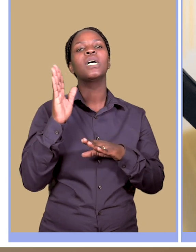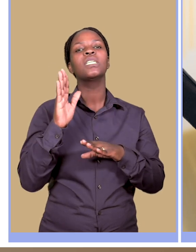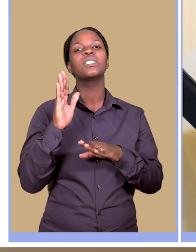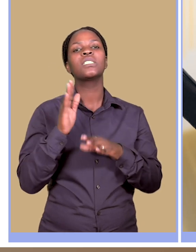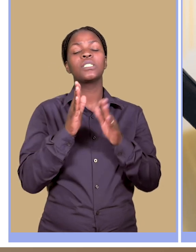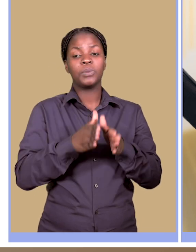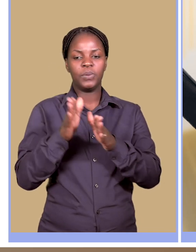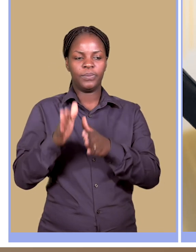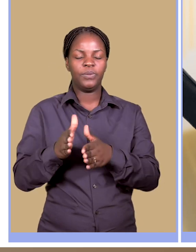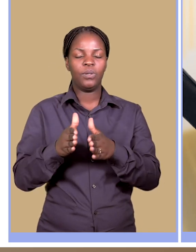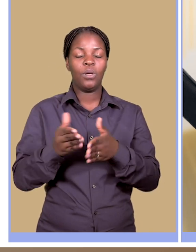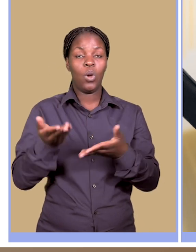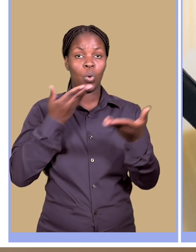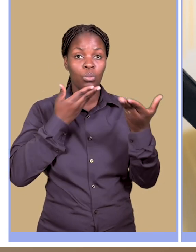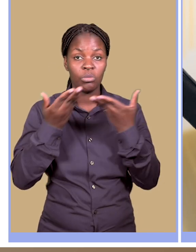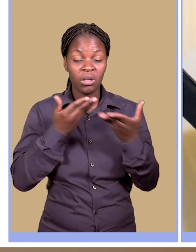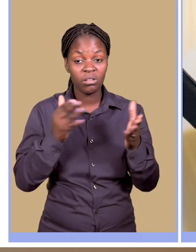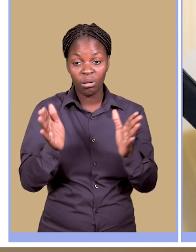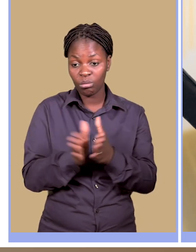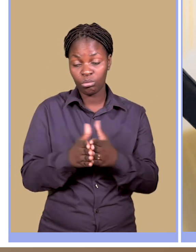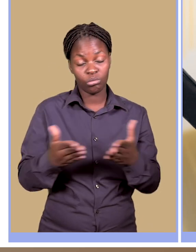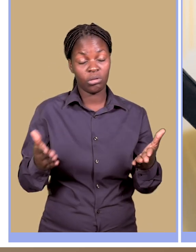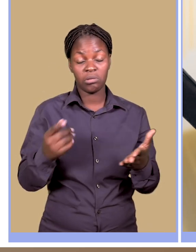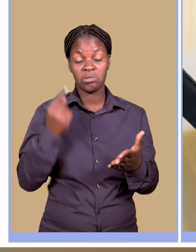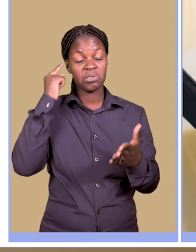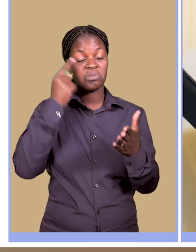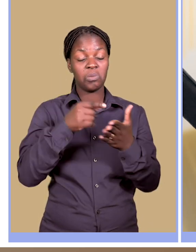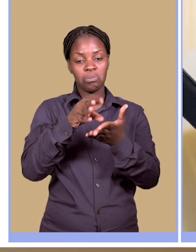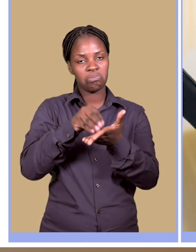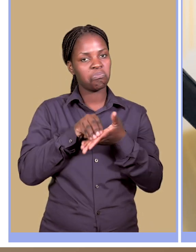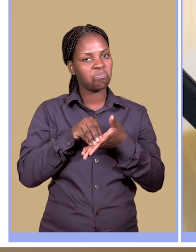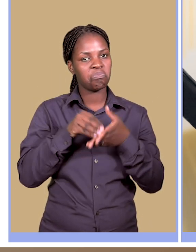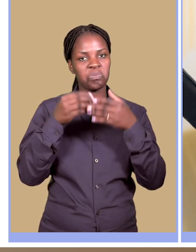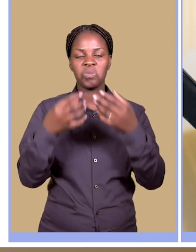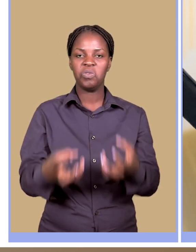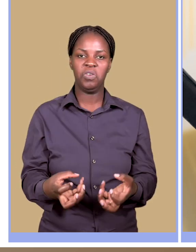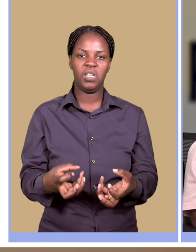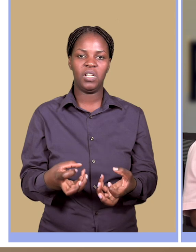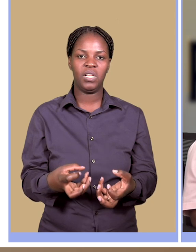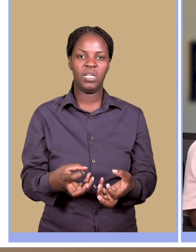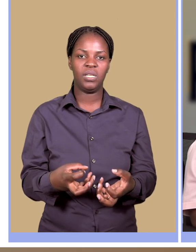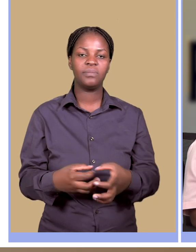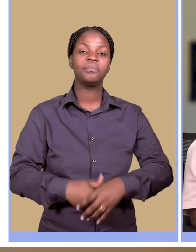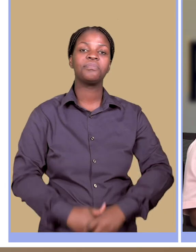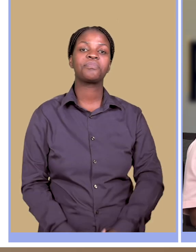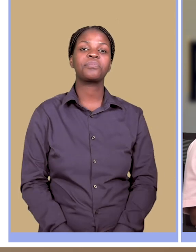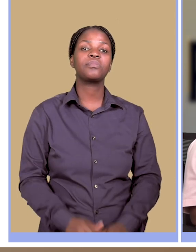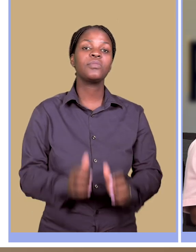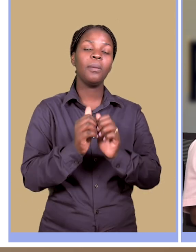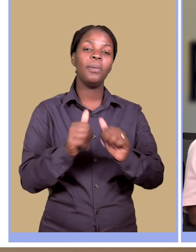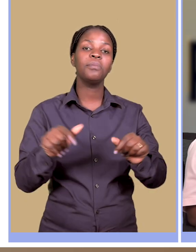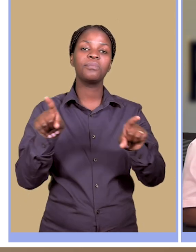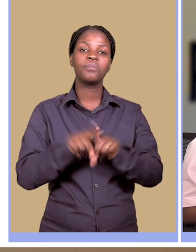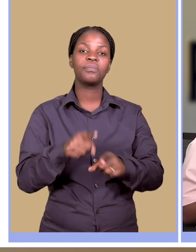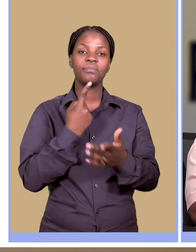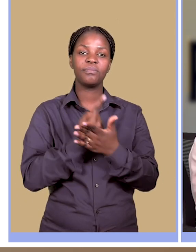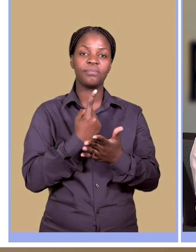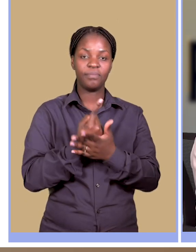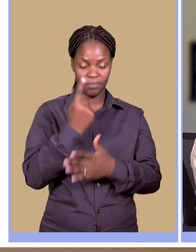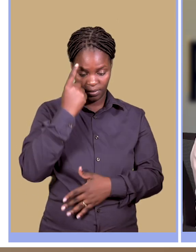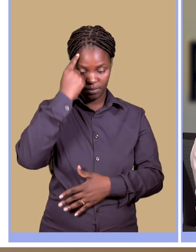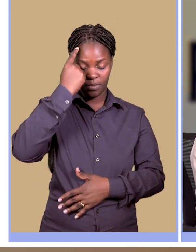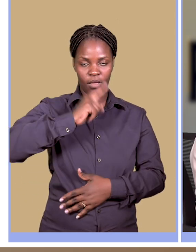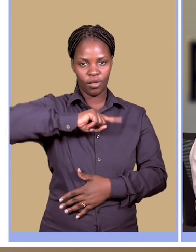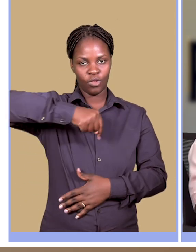obviamente as pessoas vão ter, se não há comunicação, significa que as pessoas não têm acesso à informação, por um lado. Por outro, é importante também lembrar